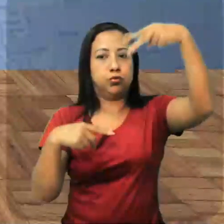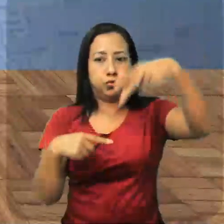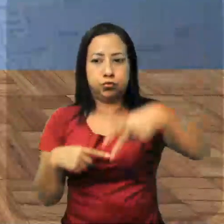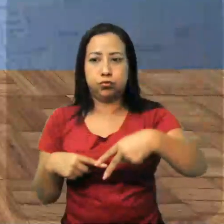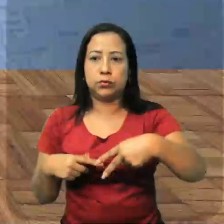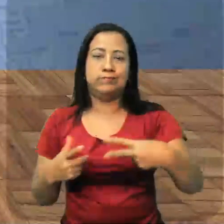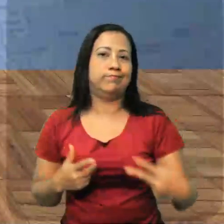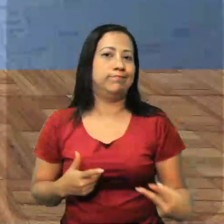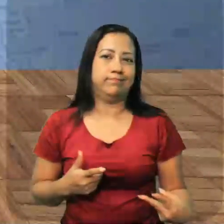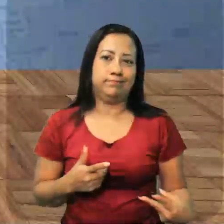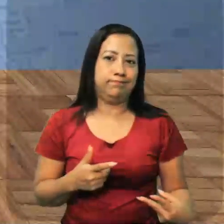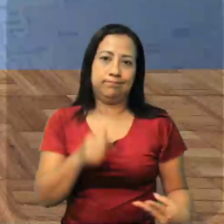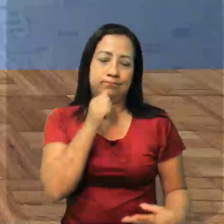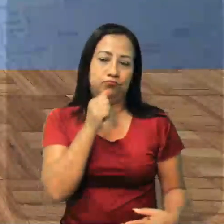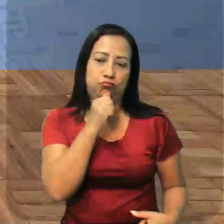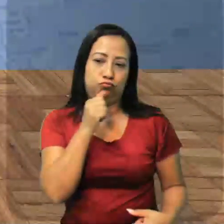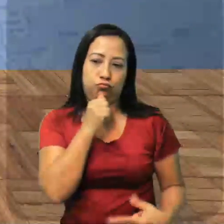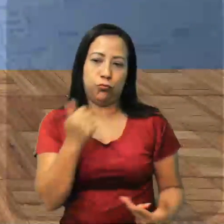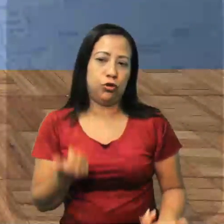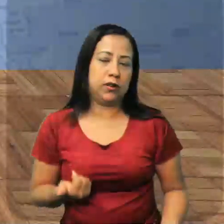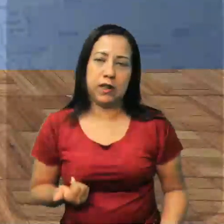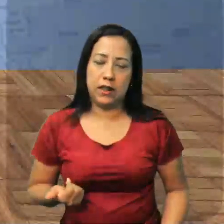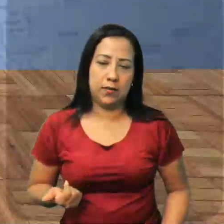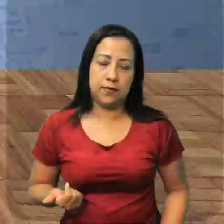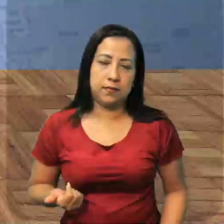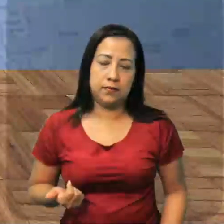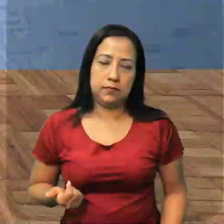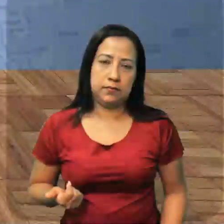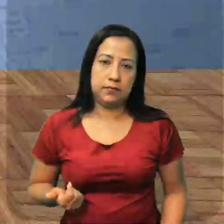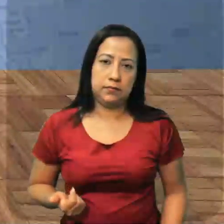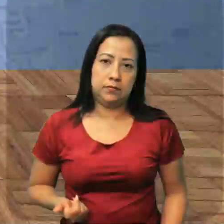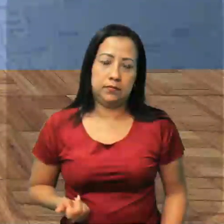que é extraterrestre? Eu não conheço.